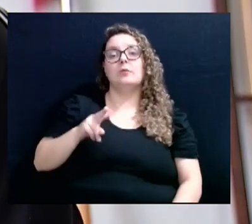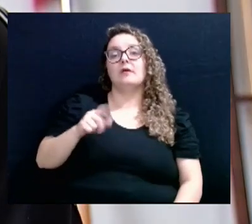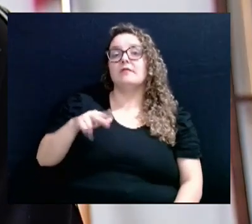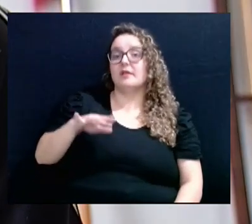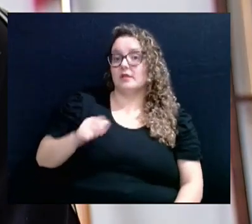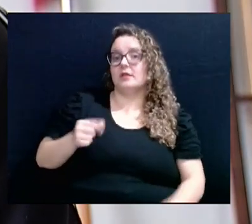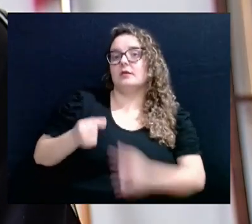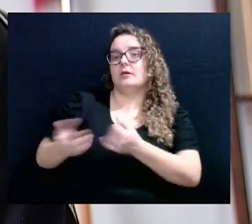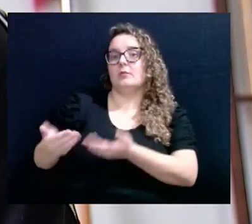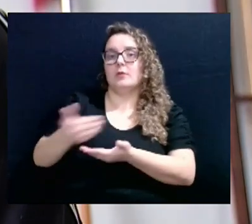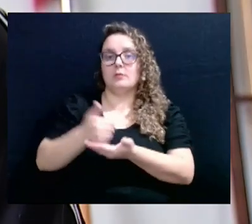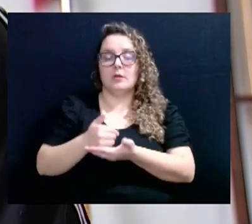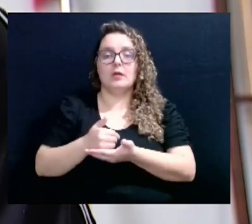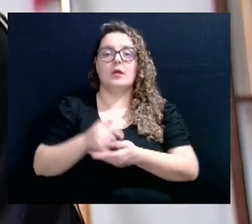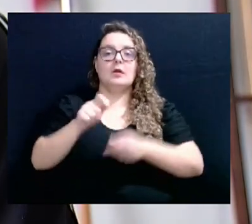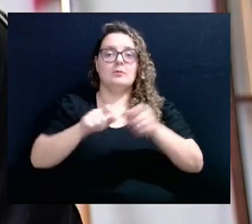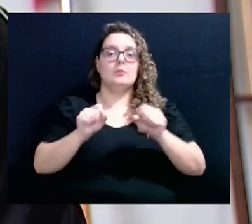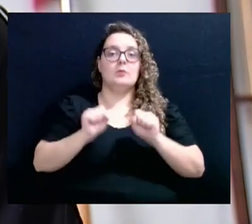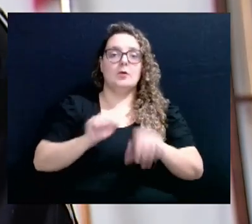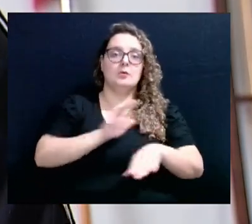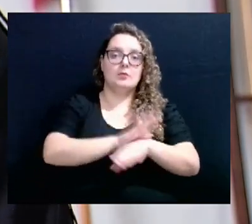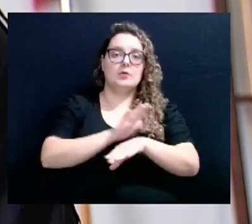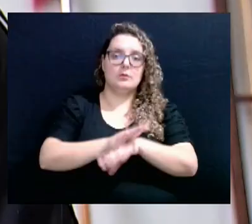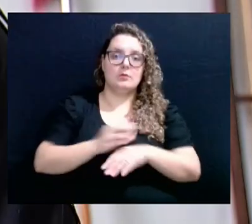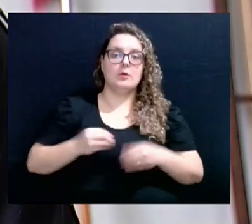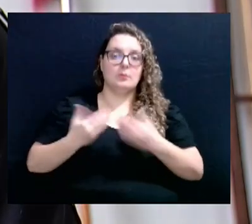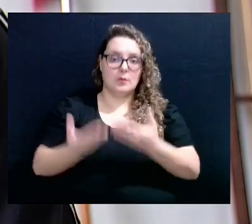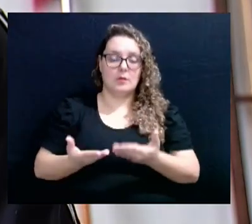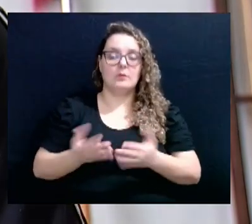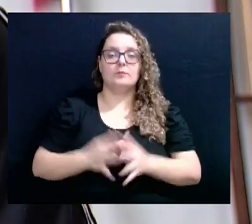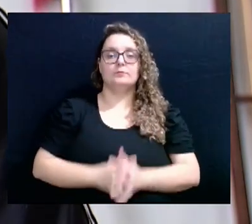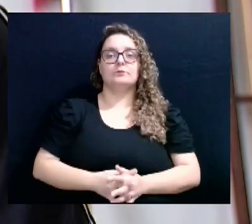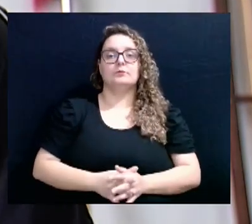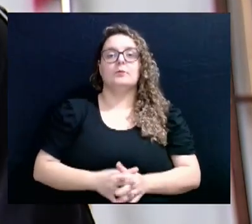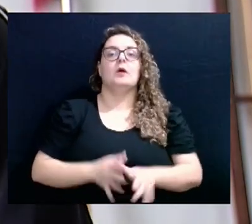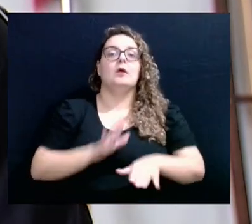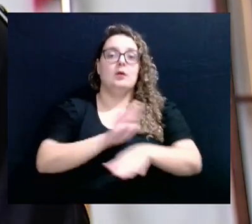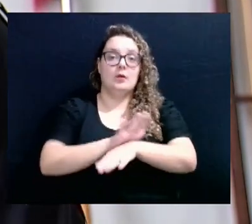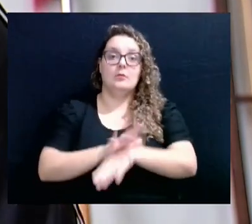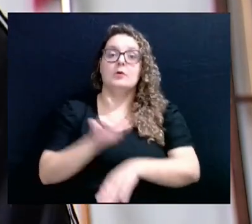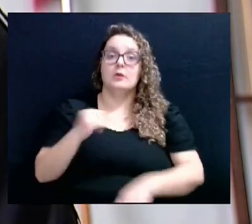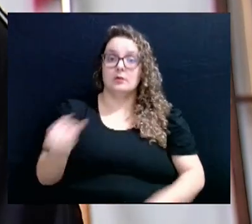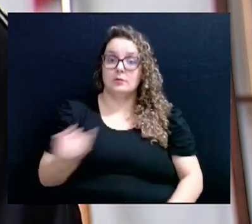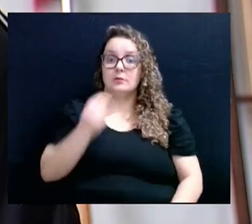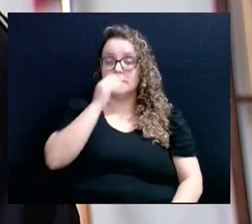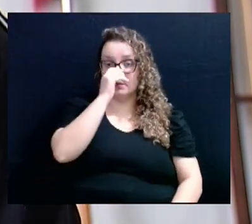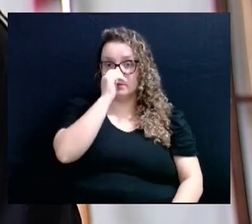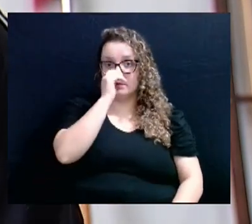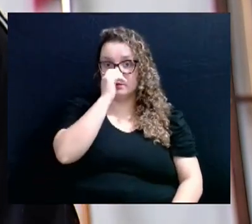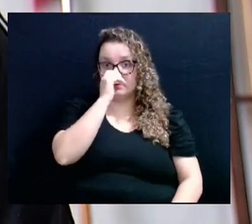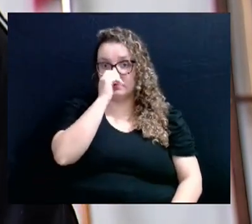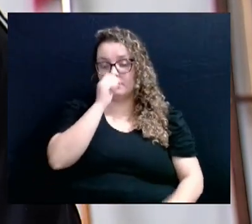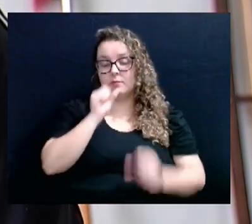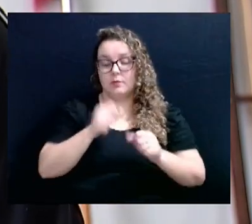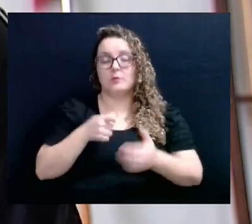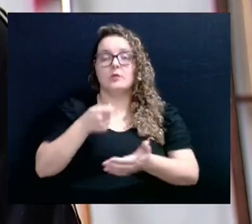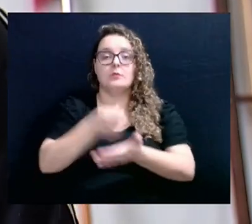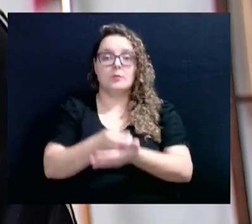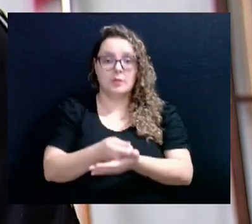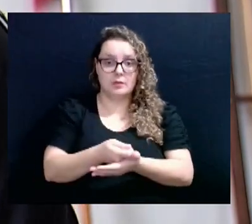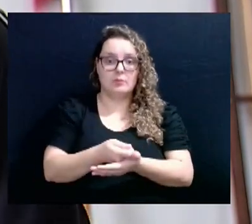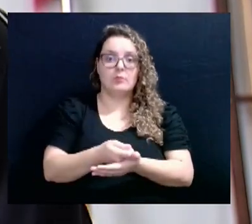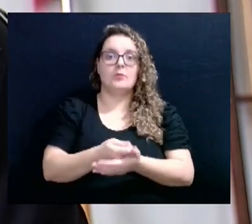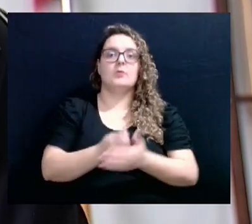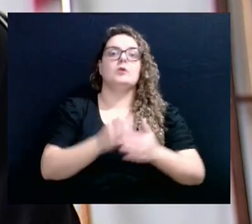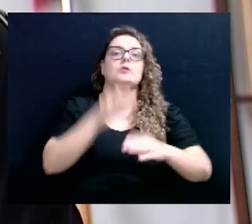pessoas elas podem colaborar fazendo a sua colaboração. Essa ajuda ela é muito importante para poder financiar a parte de hospedagem, a parte